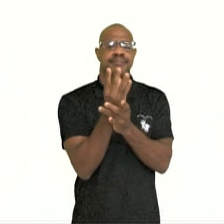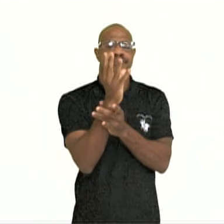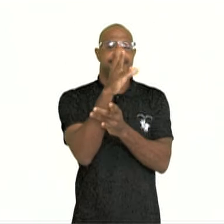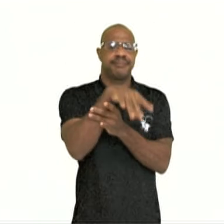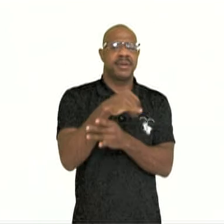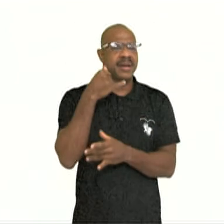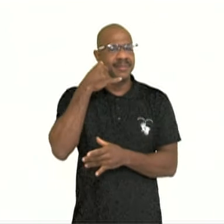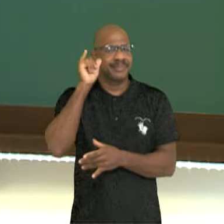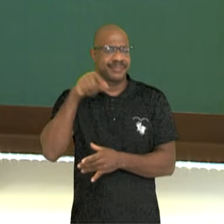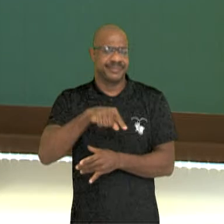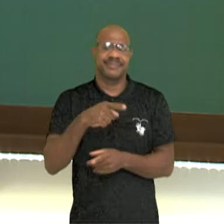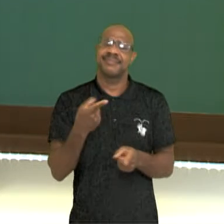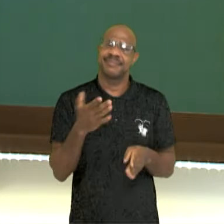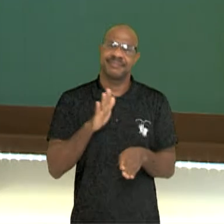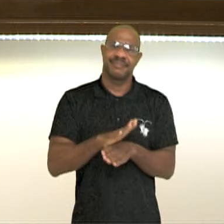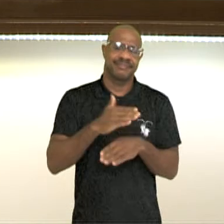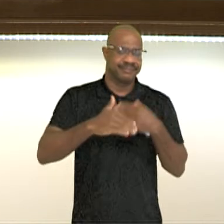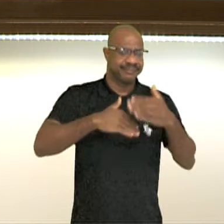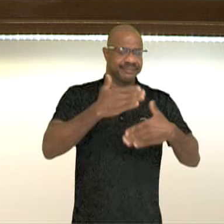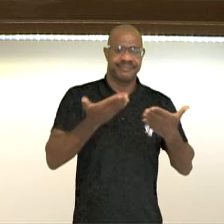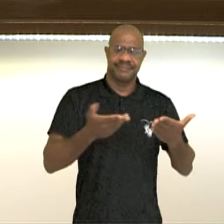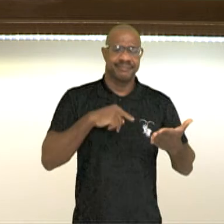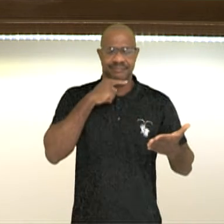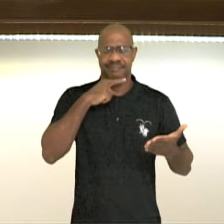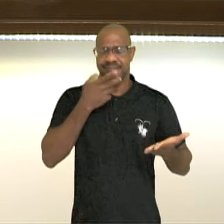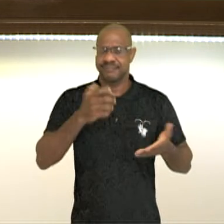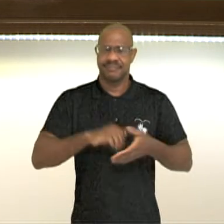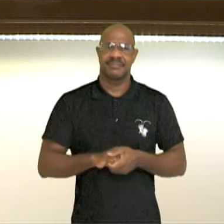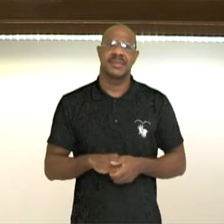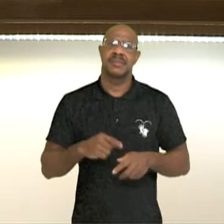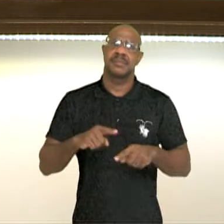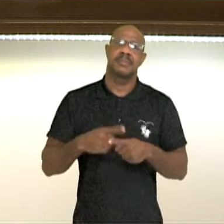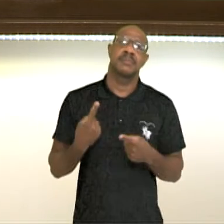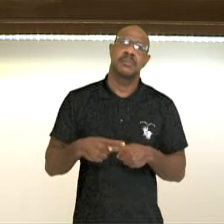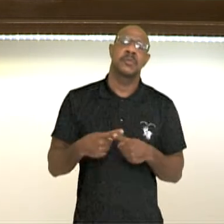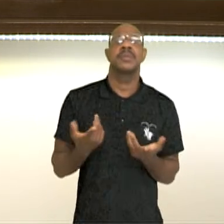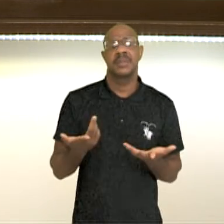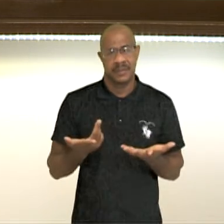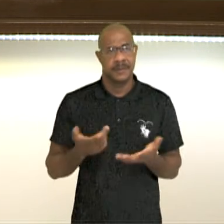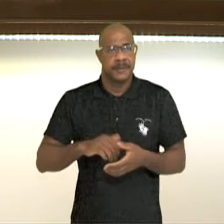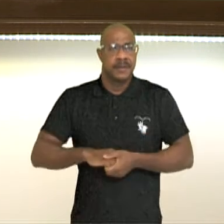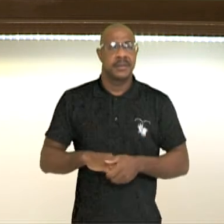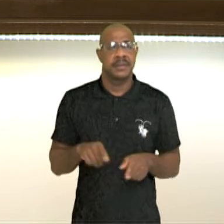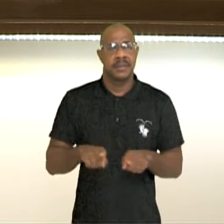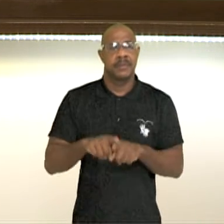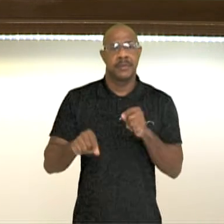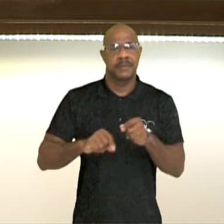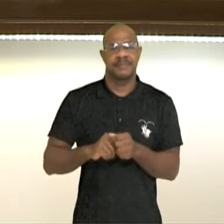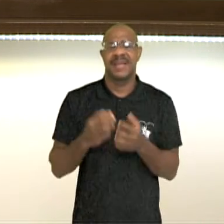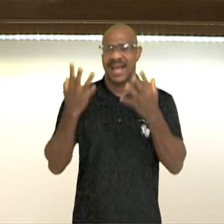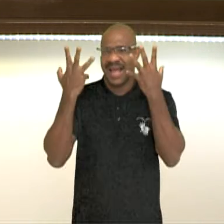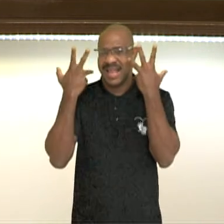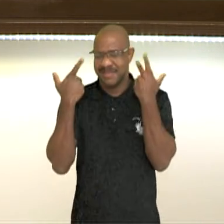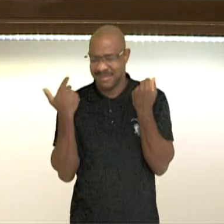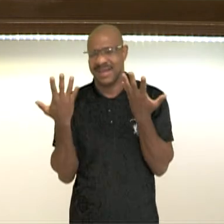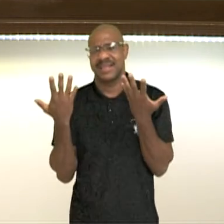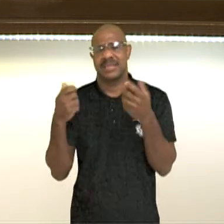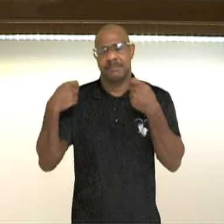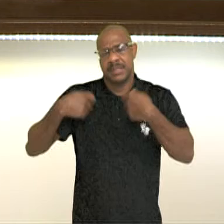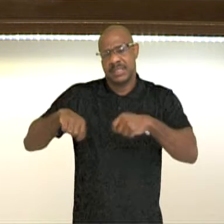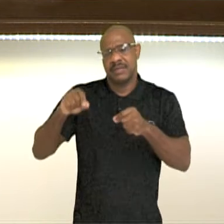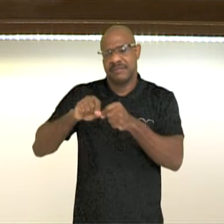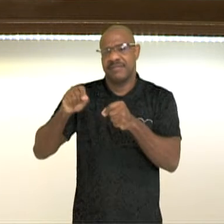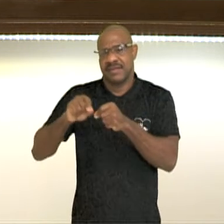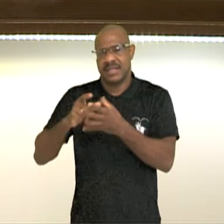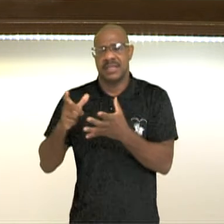desses elementos gasosos, né, que são mais voláteis. E isso acaba prejudicando, então, aqueles animais que precisam fazer